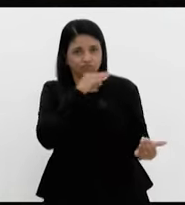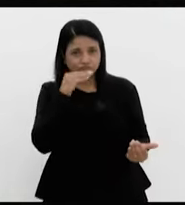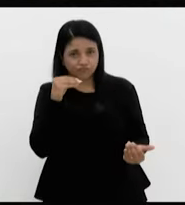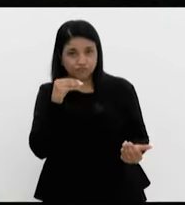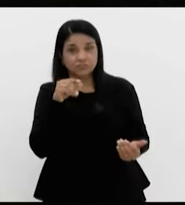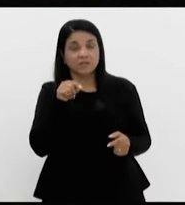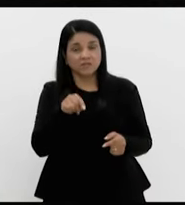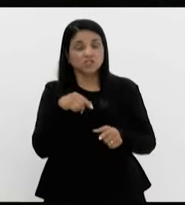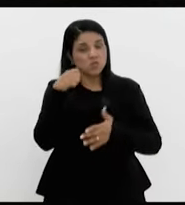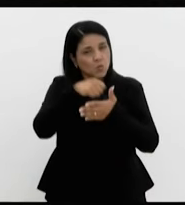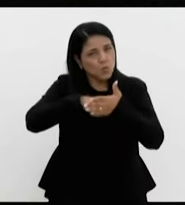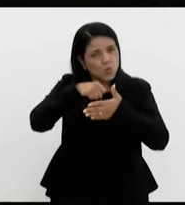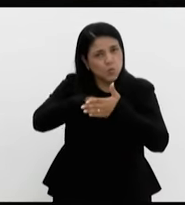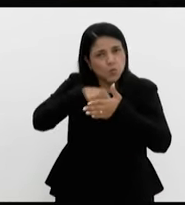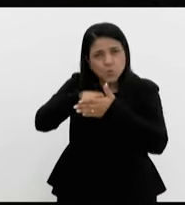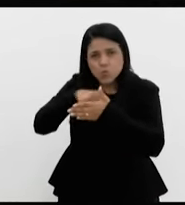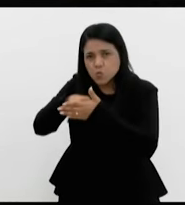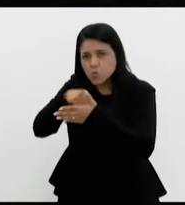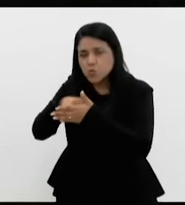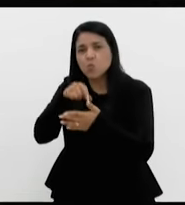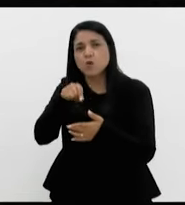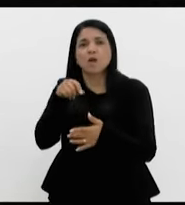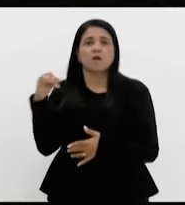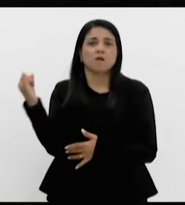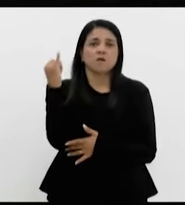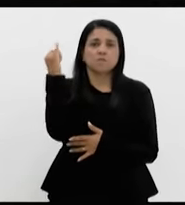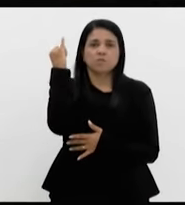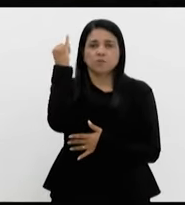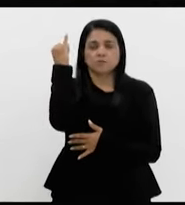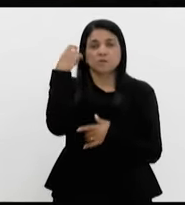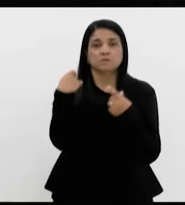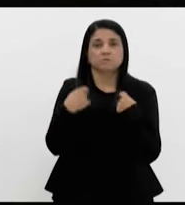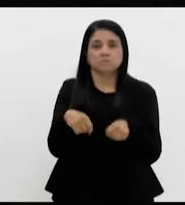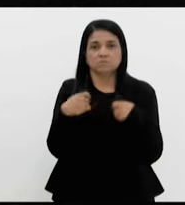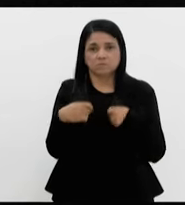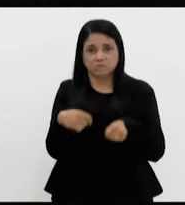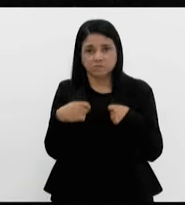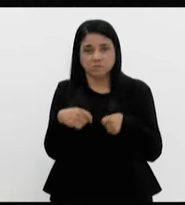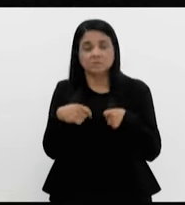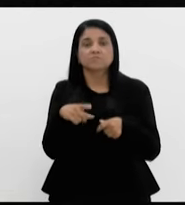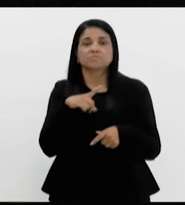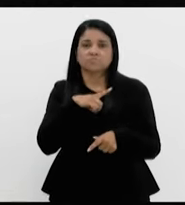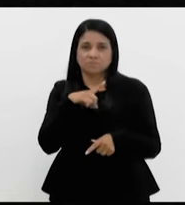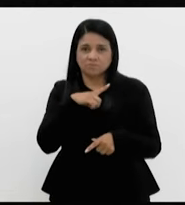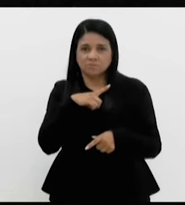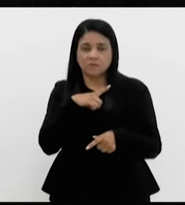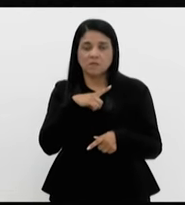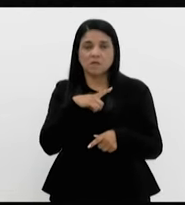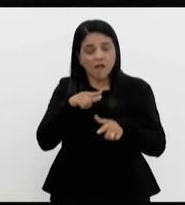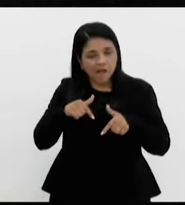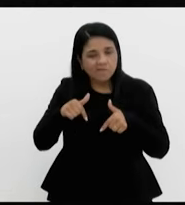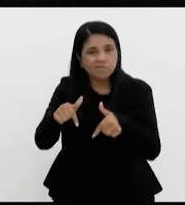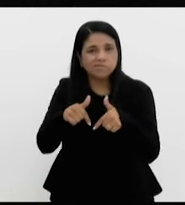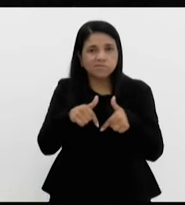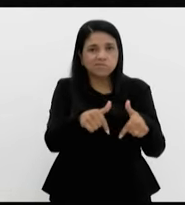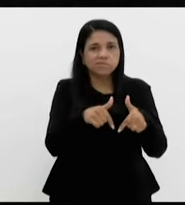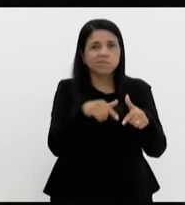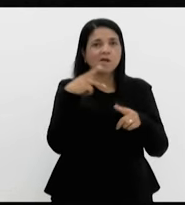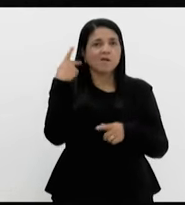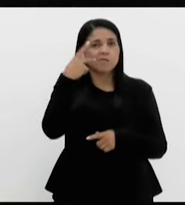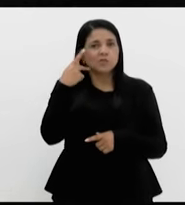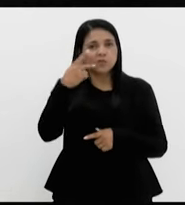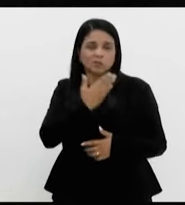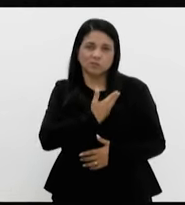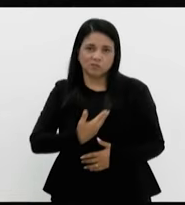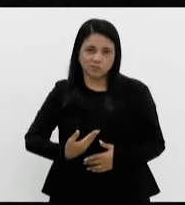na sua luta também a importância e a necessidade de termos ações e políticas